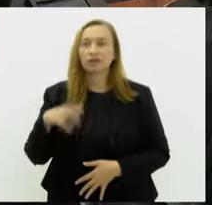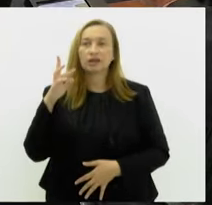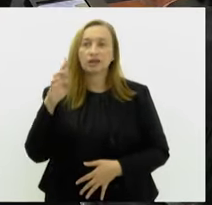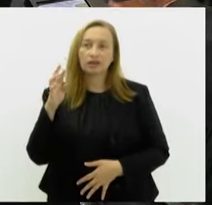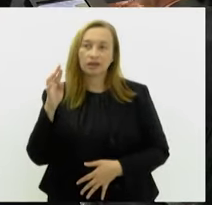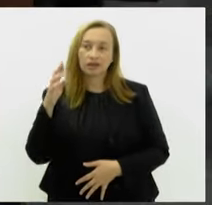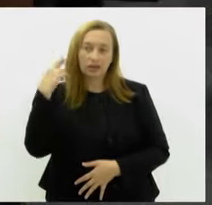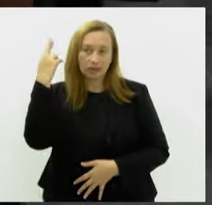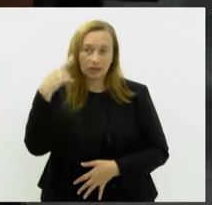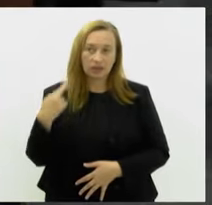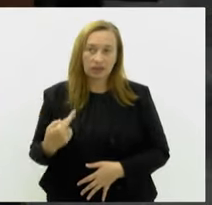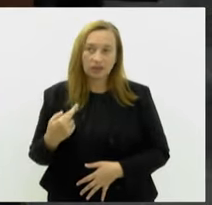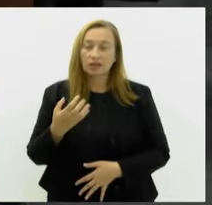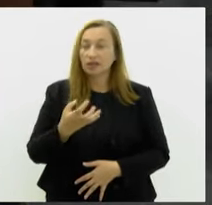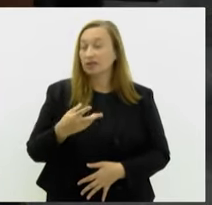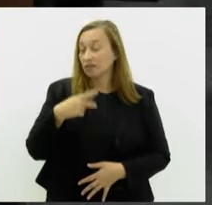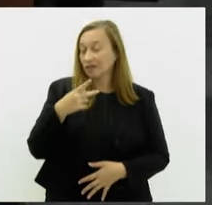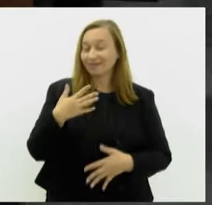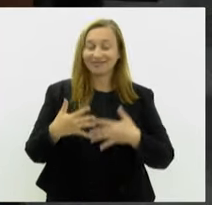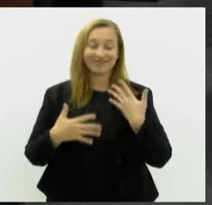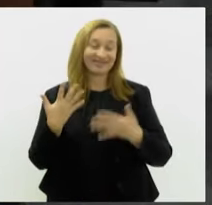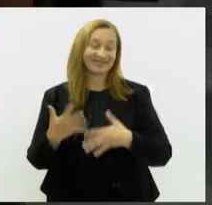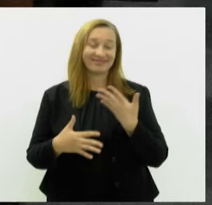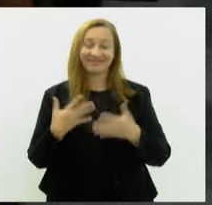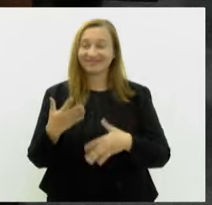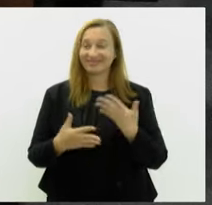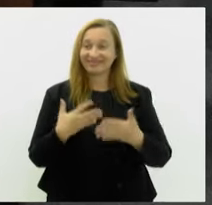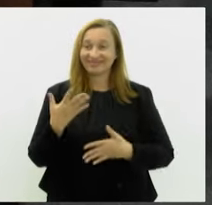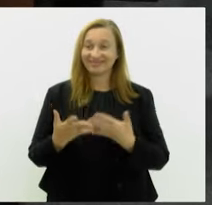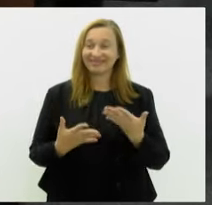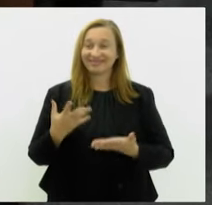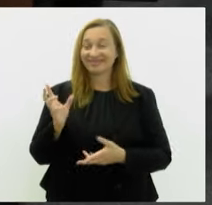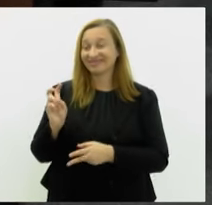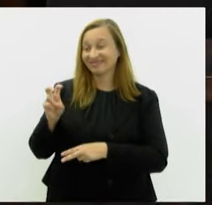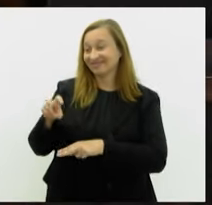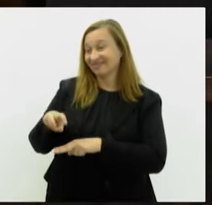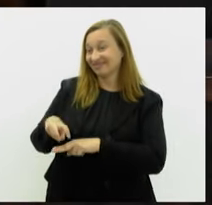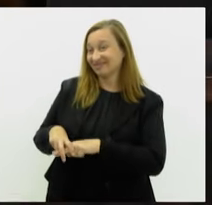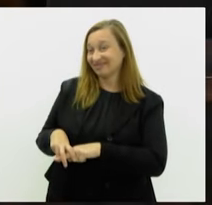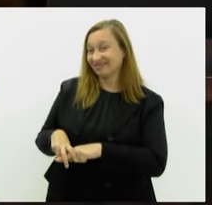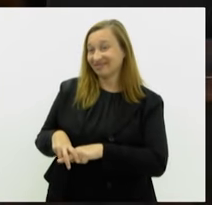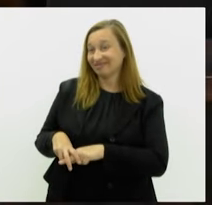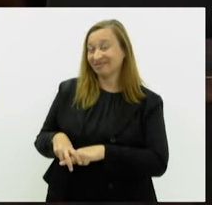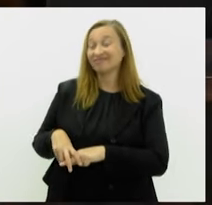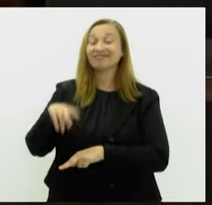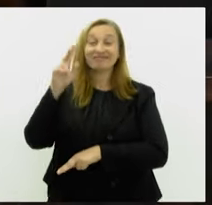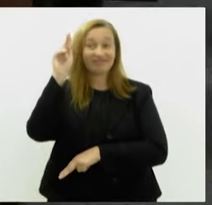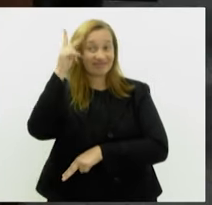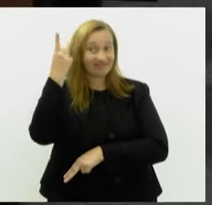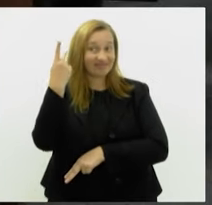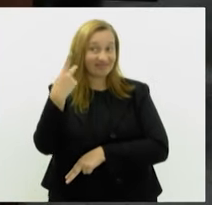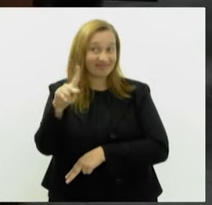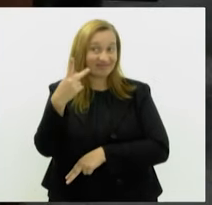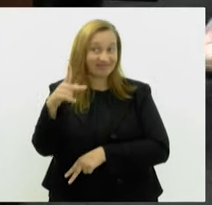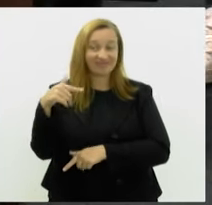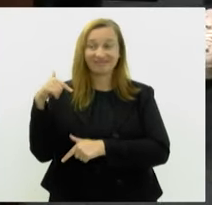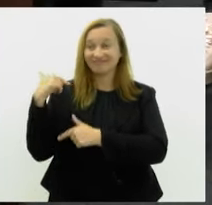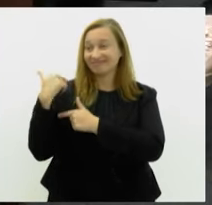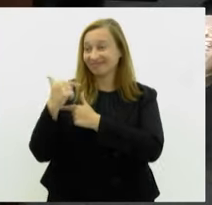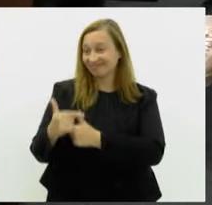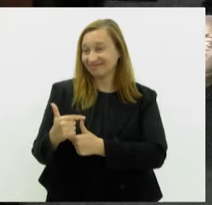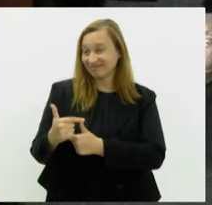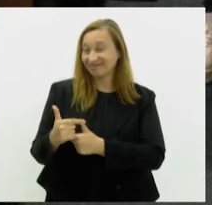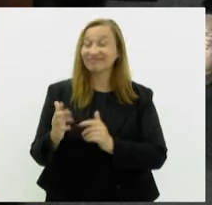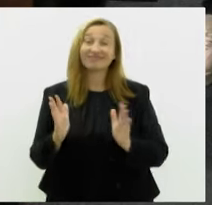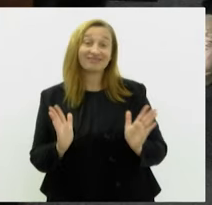Souza, primeiro eu quero manifestar a minha alegria de ver Vossa Excelência com a sua história, com a sua tradição e agora